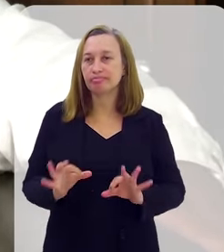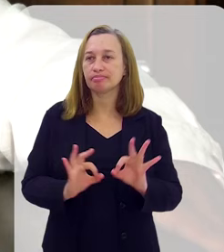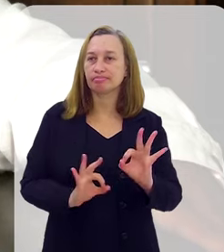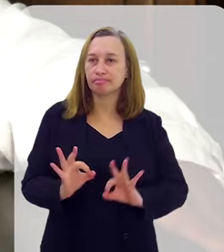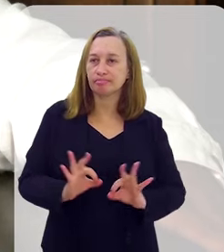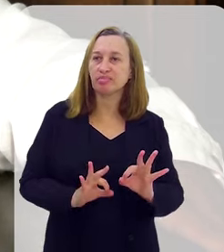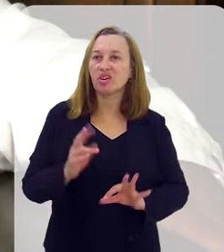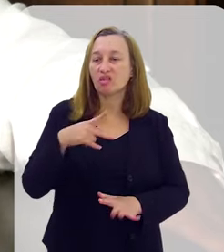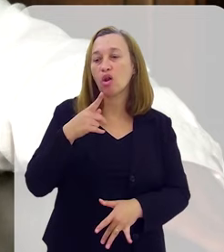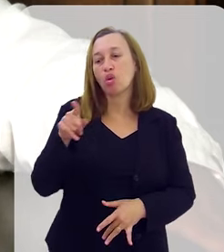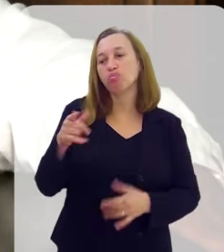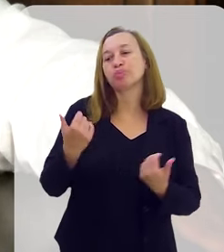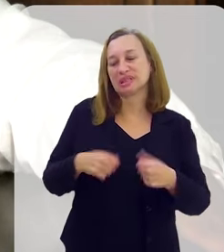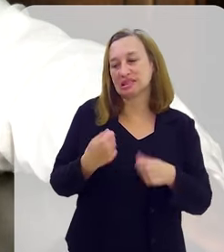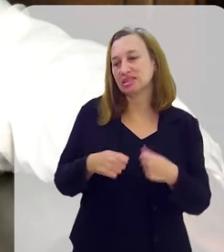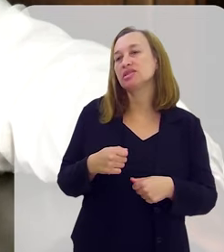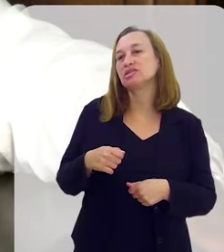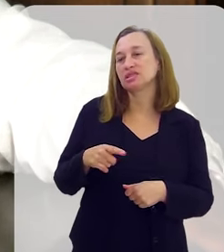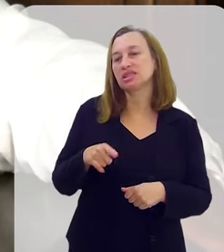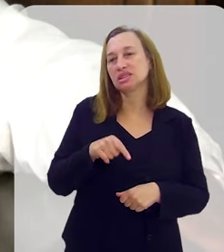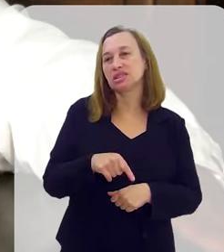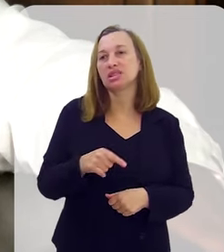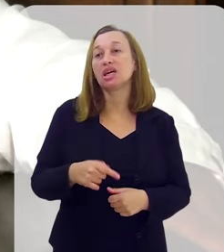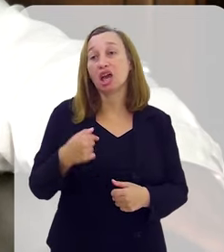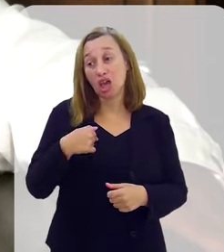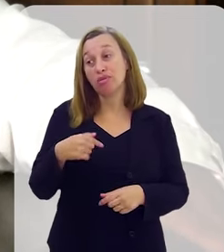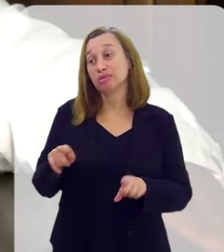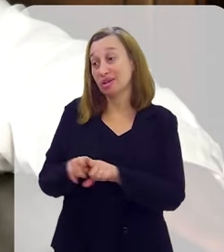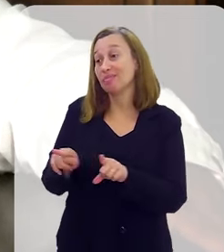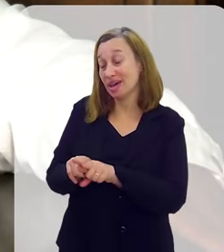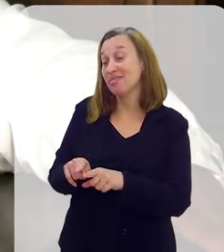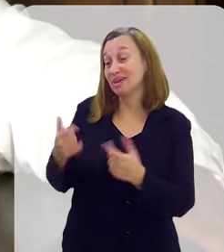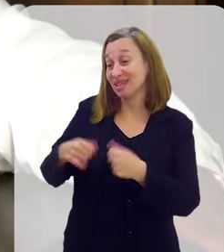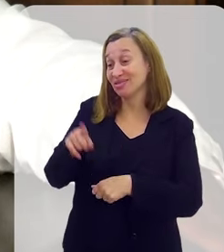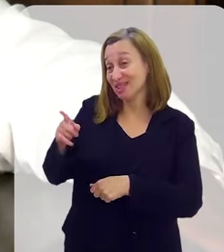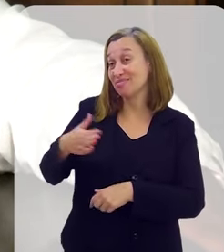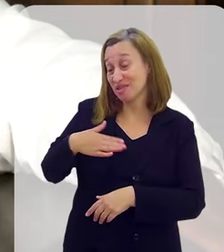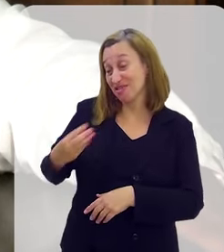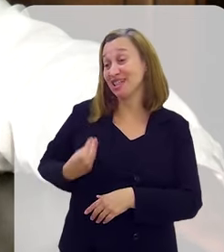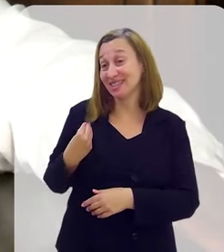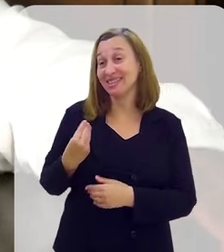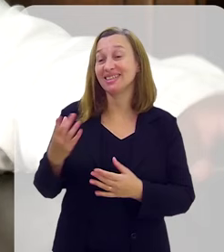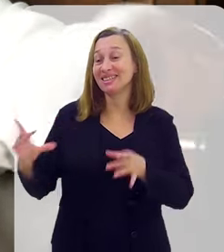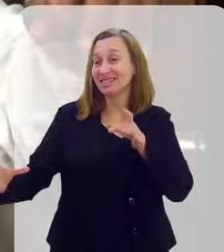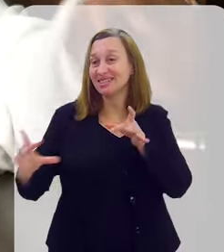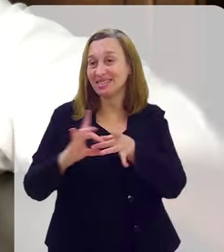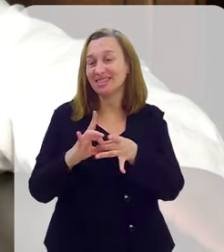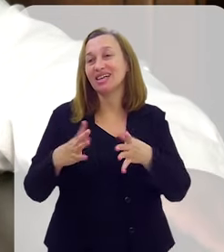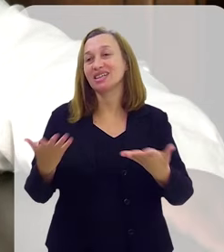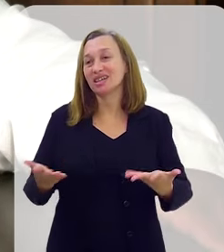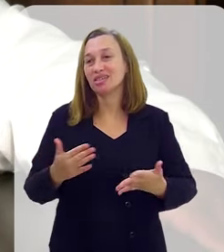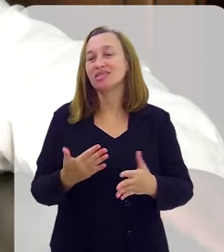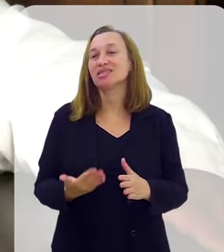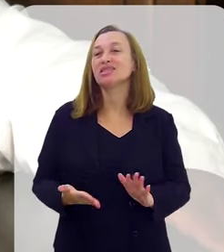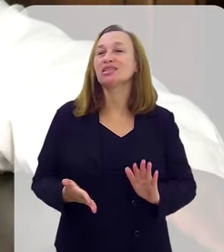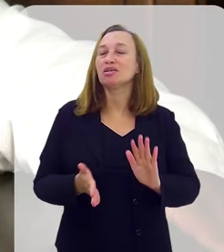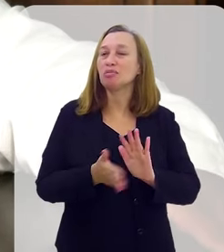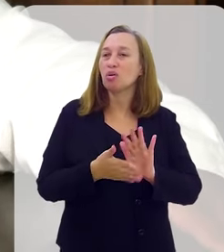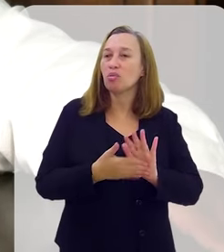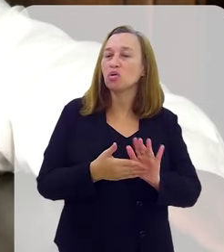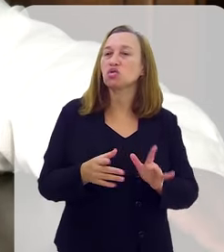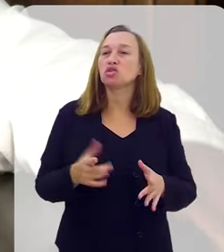projeto e falou: cara, a gente precisa de você aqui. Eu falei: eu preciso de vocês na minha vida. E conectamos